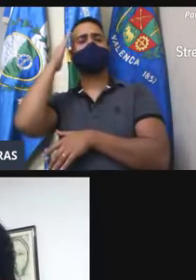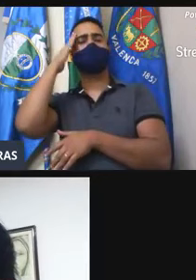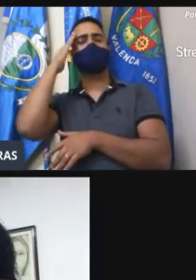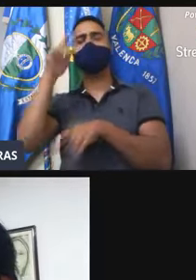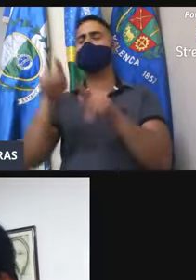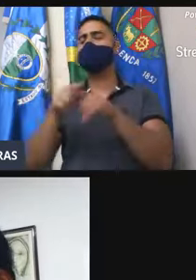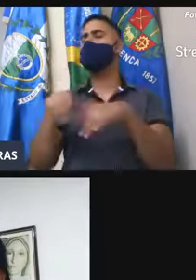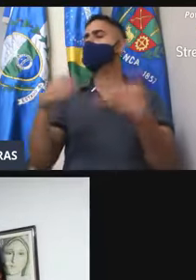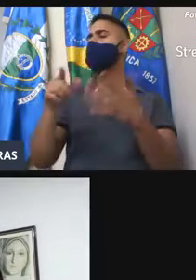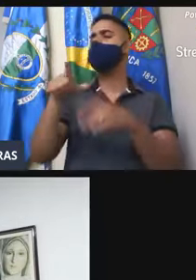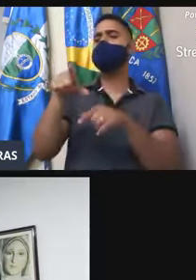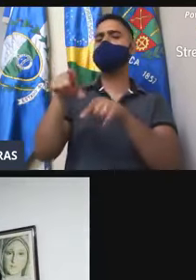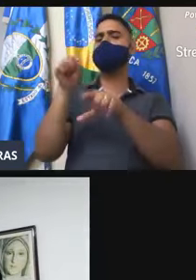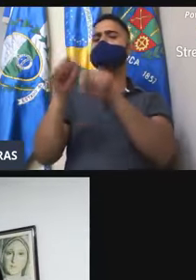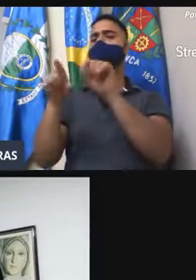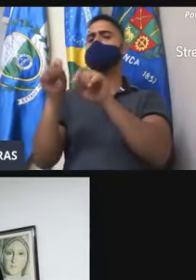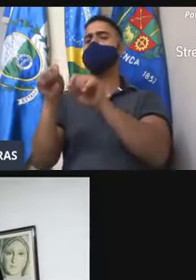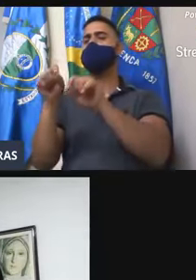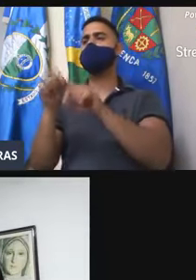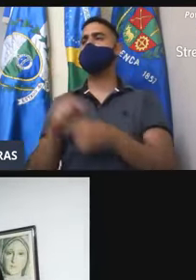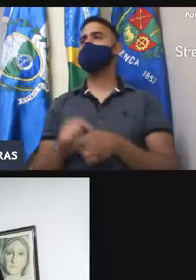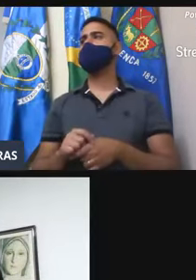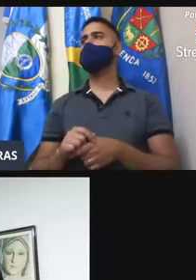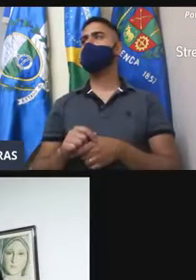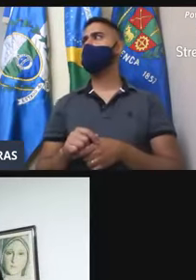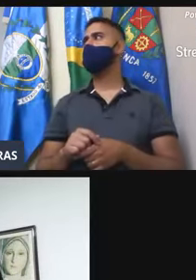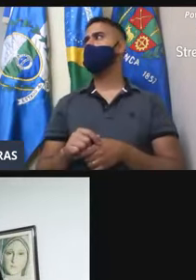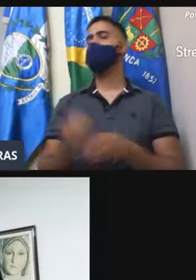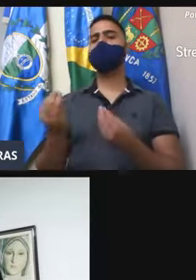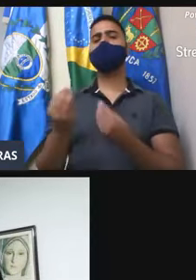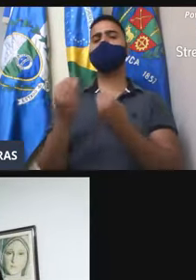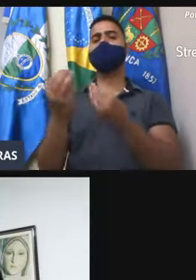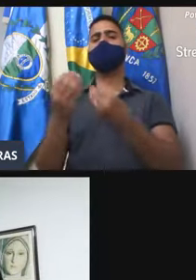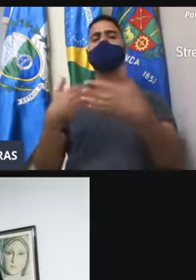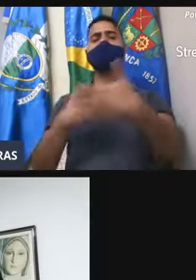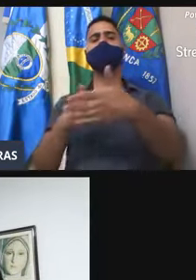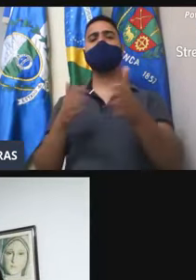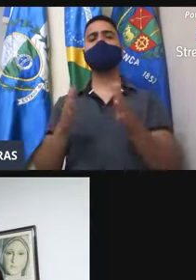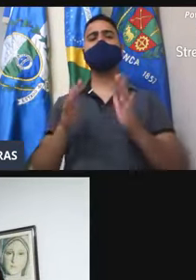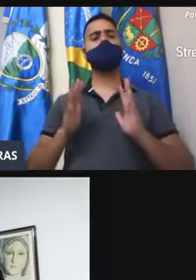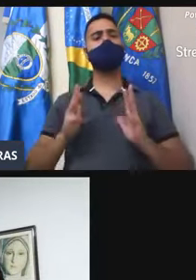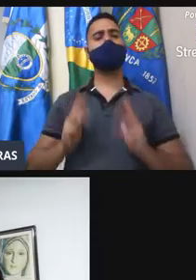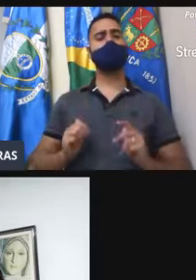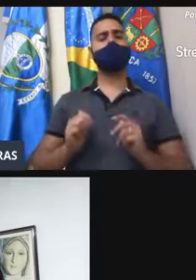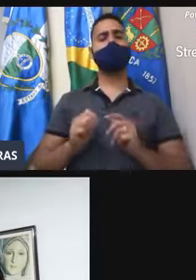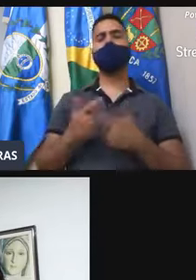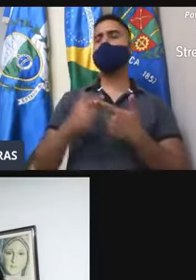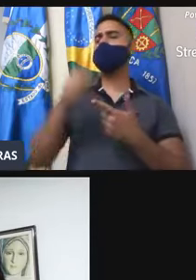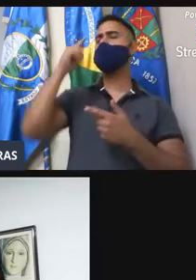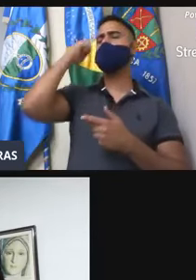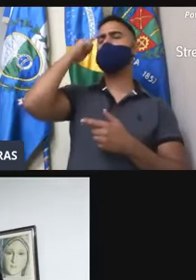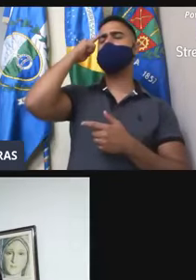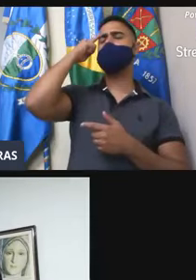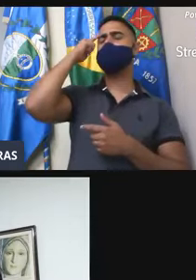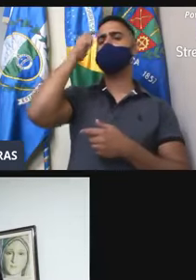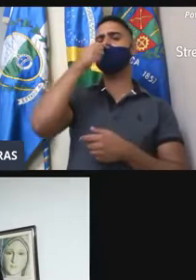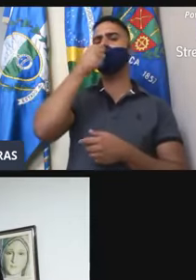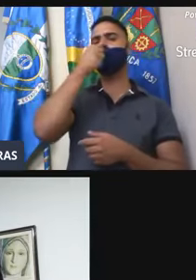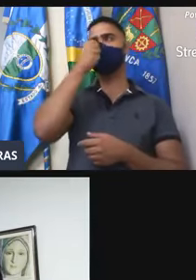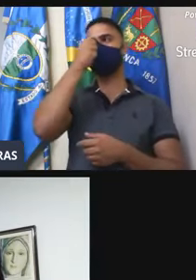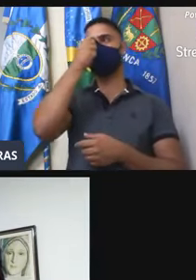vocês da assistência vão estabelecer para entregar esses kits de higiene? Porque vamos imaginar, presidente, eu já estou